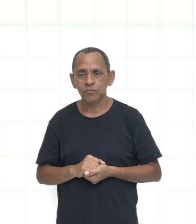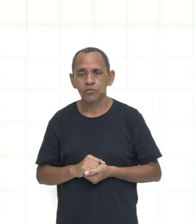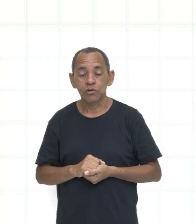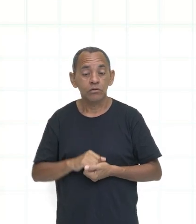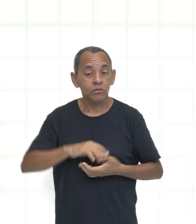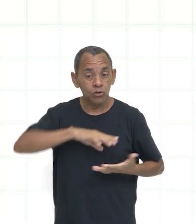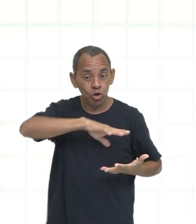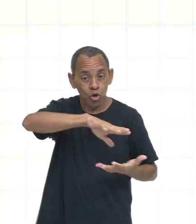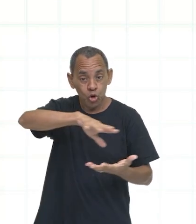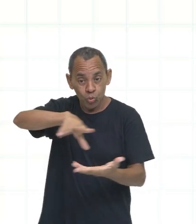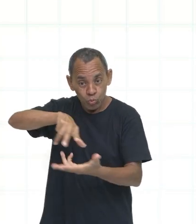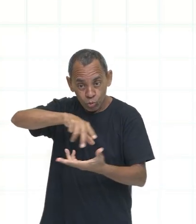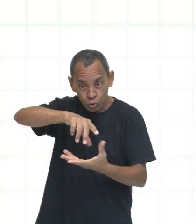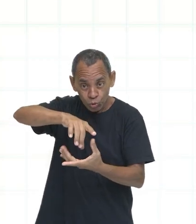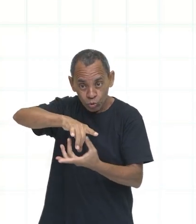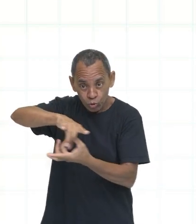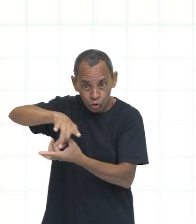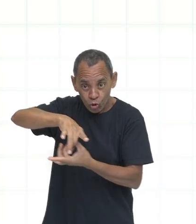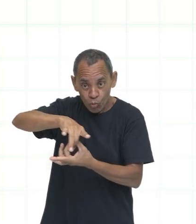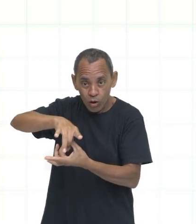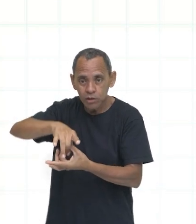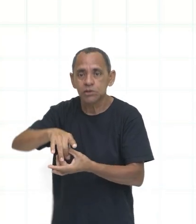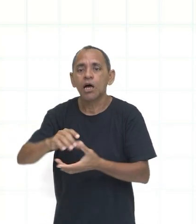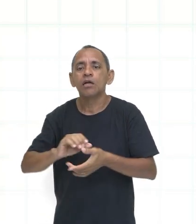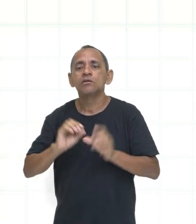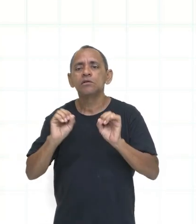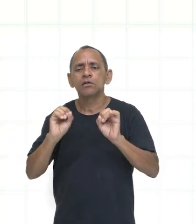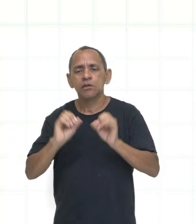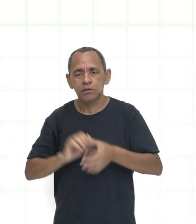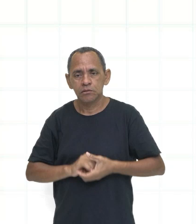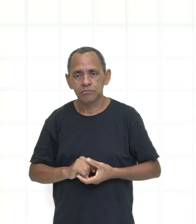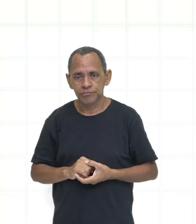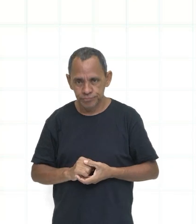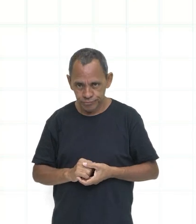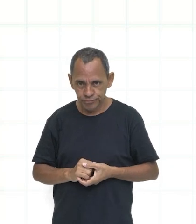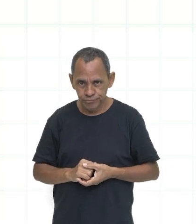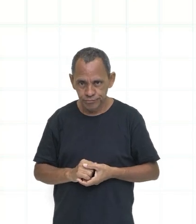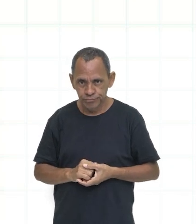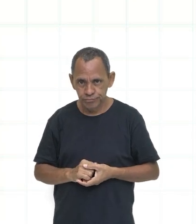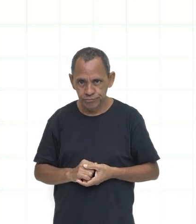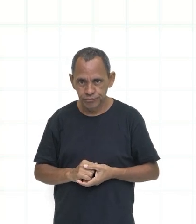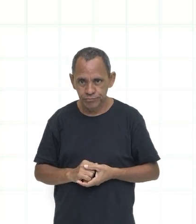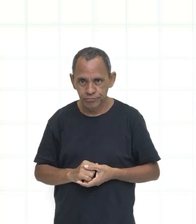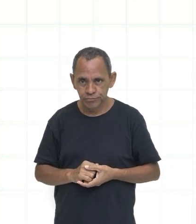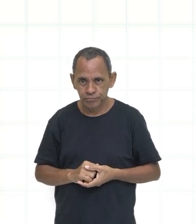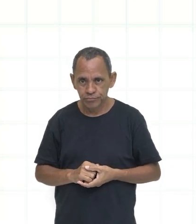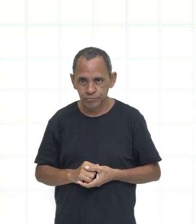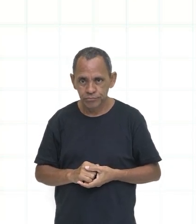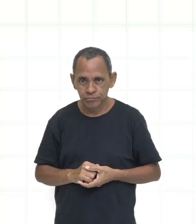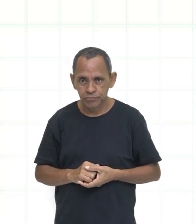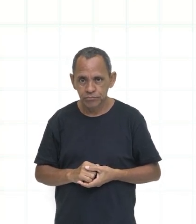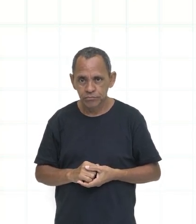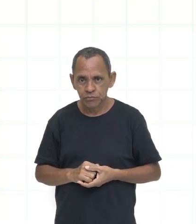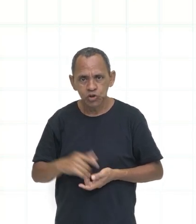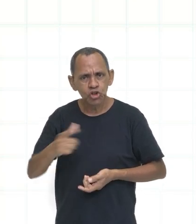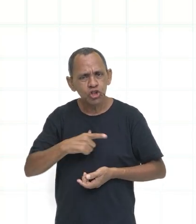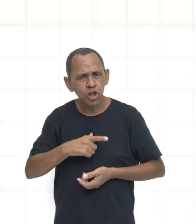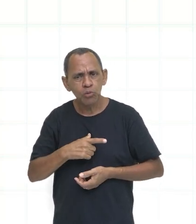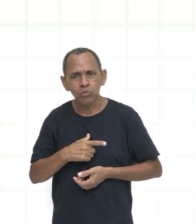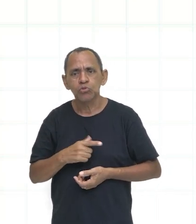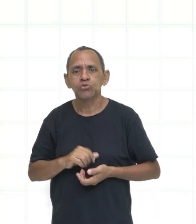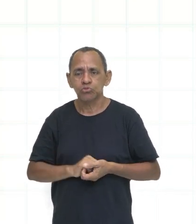mundo globalizado, eu não estou me referindo ao... Obviamente, nós temos só um mundo globalizado, né? Mas, de qualquer forma, quando eu utilizo o